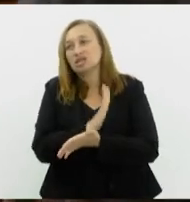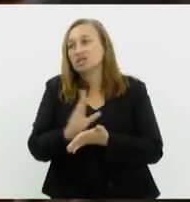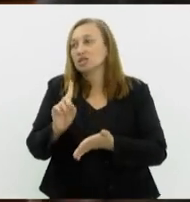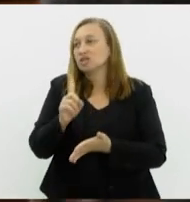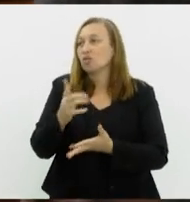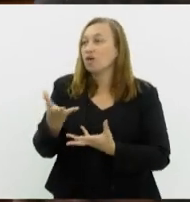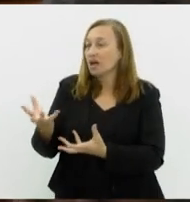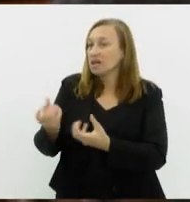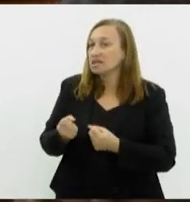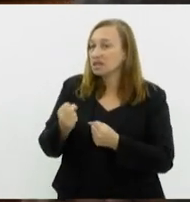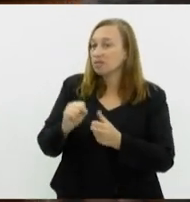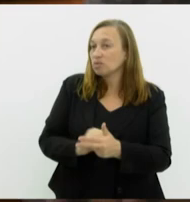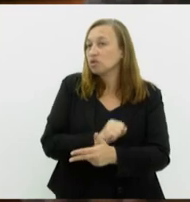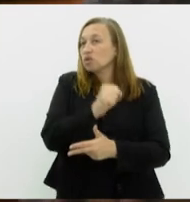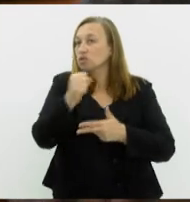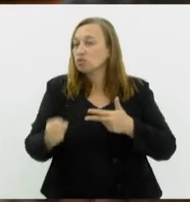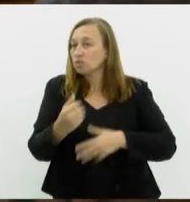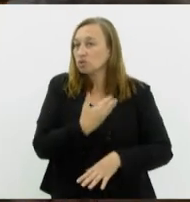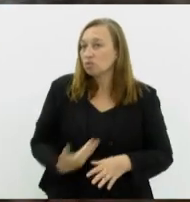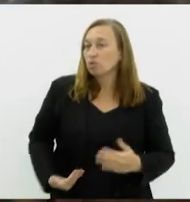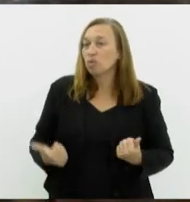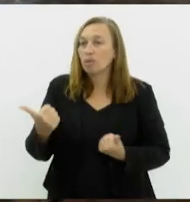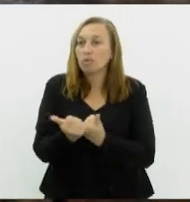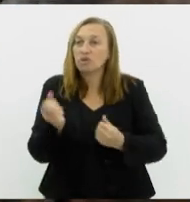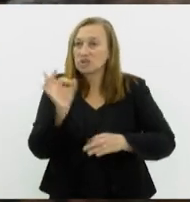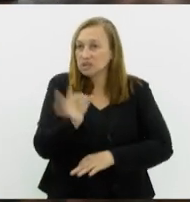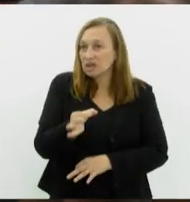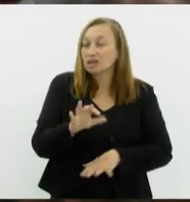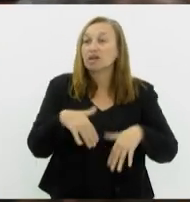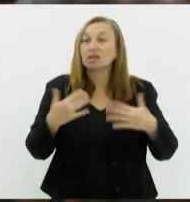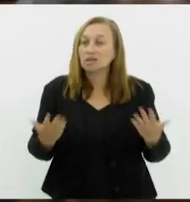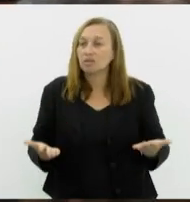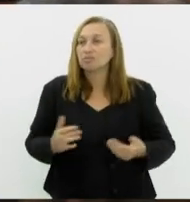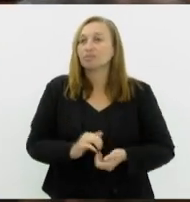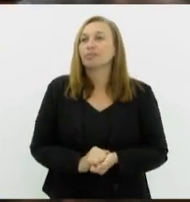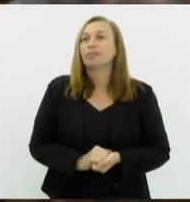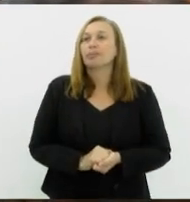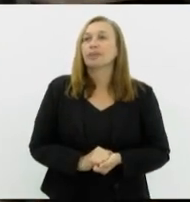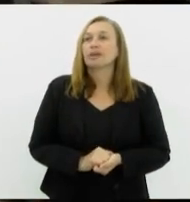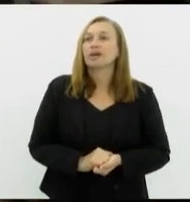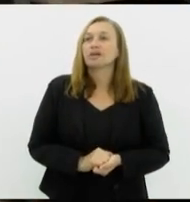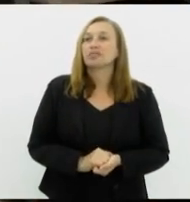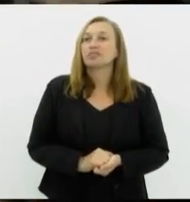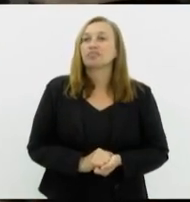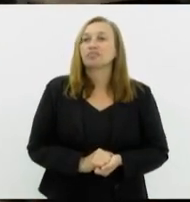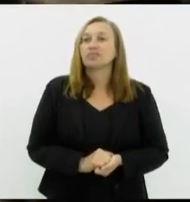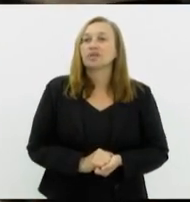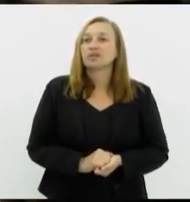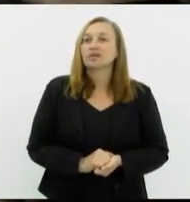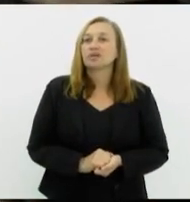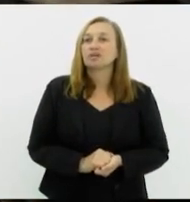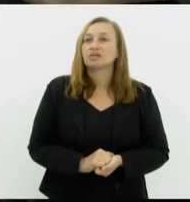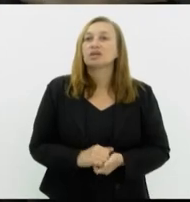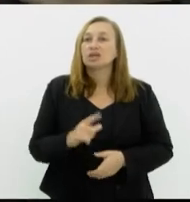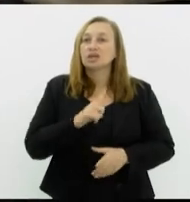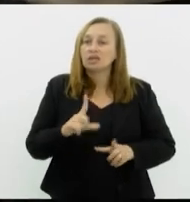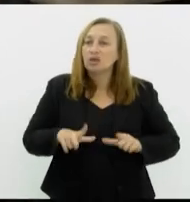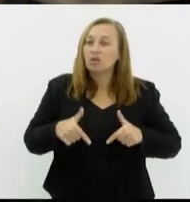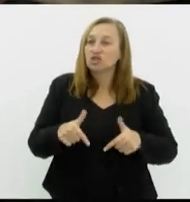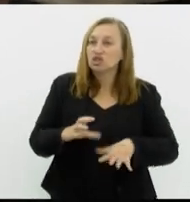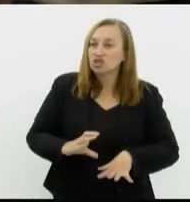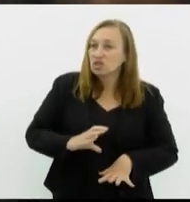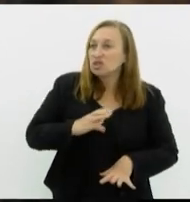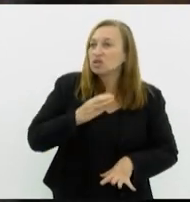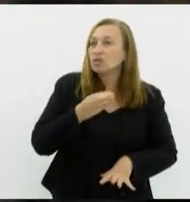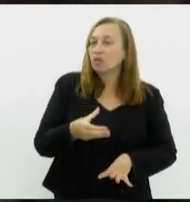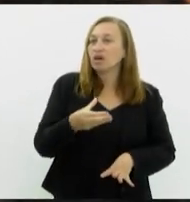recebem, sobretudo do poder público, o apoio necessário. Então, considero pertinente, a cada vez que tem um ato heróico,